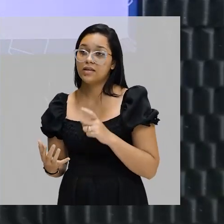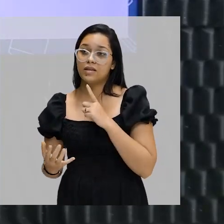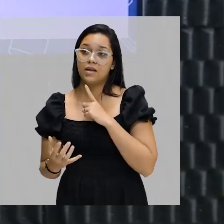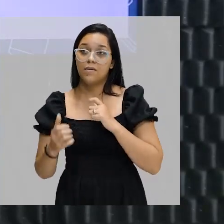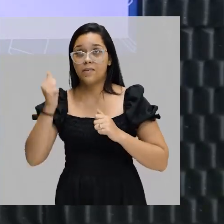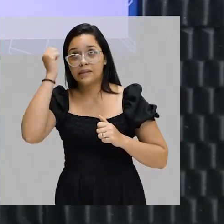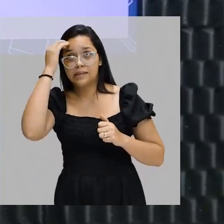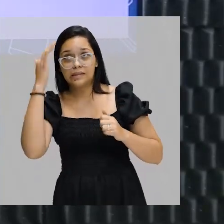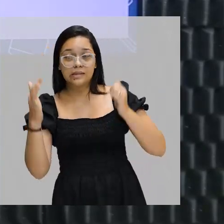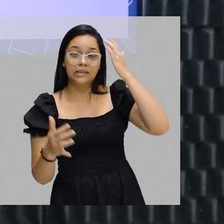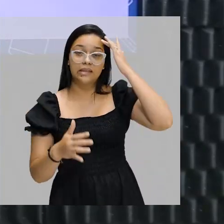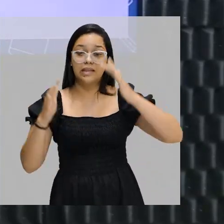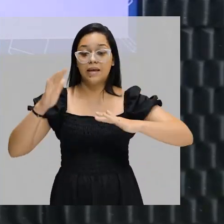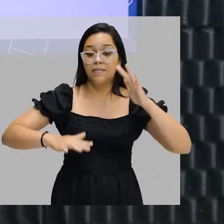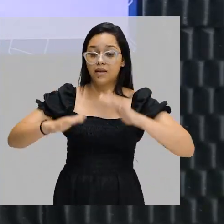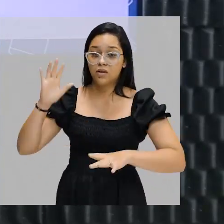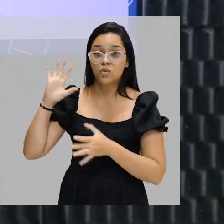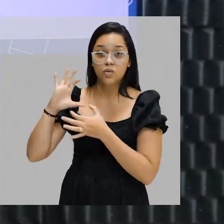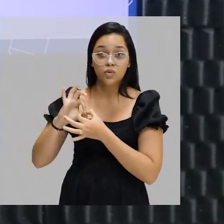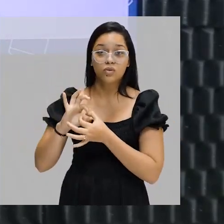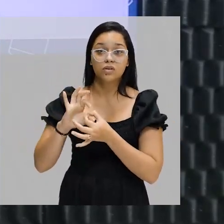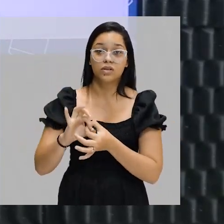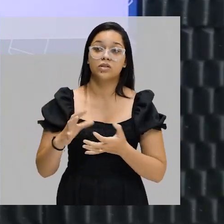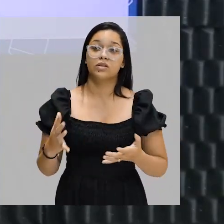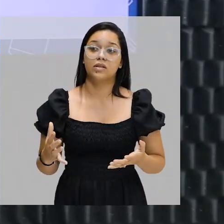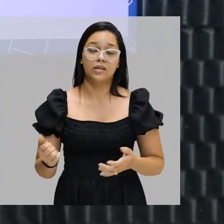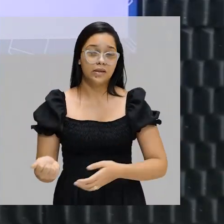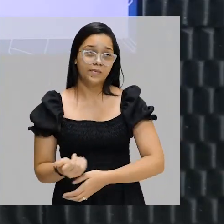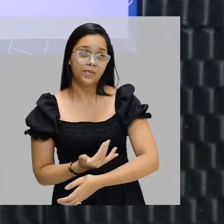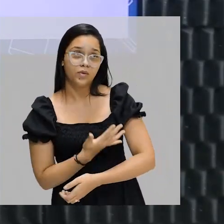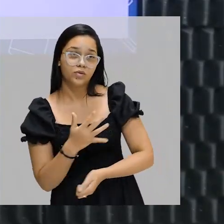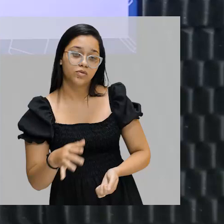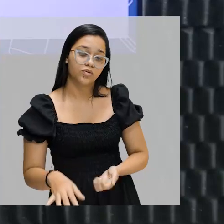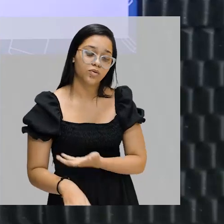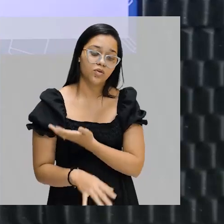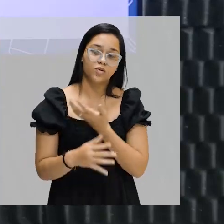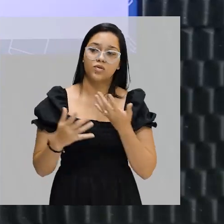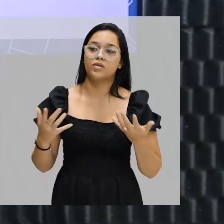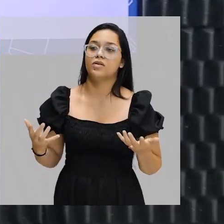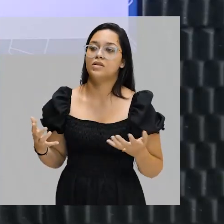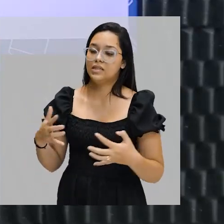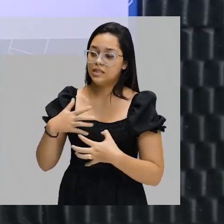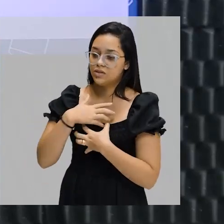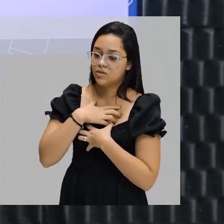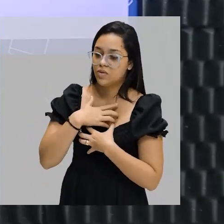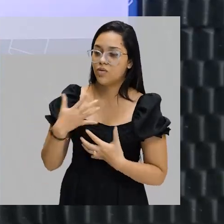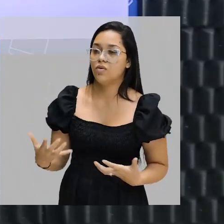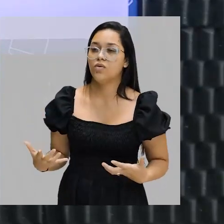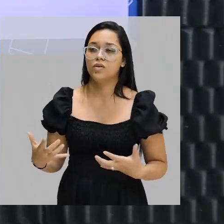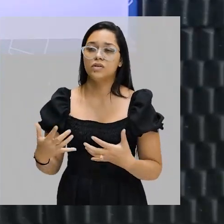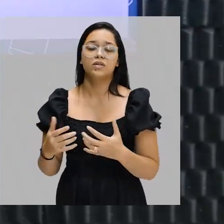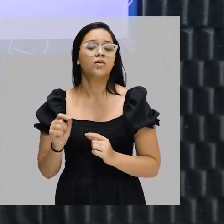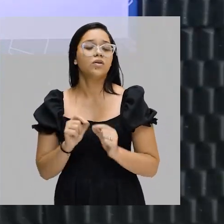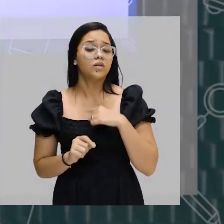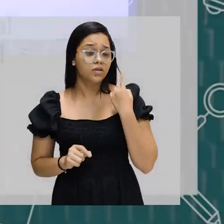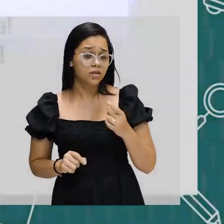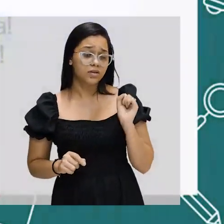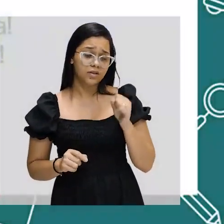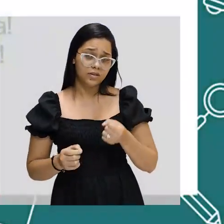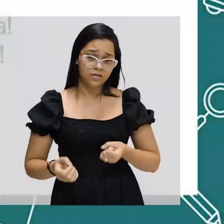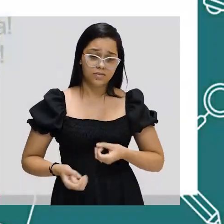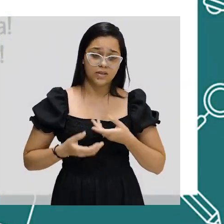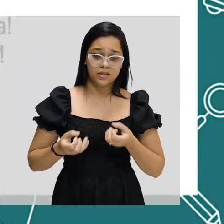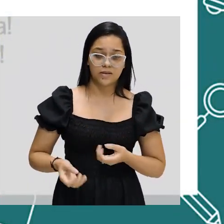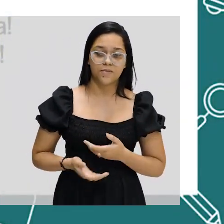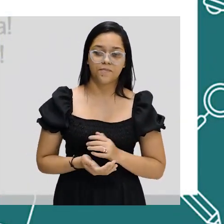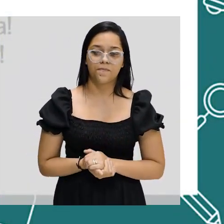uma interjeição dependendo do contexto tá emoções eh Sensações que nós vamos expressando